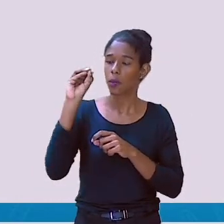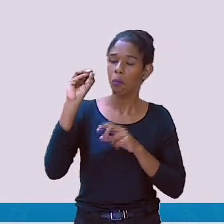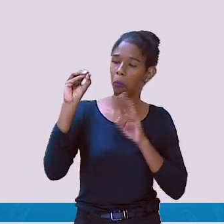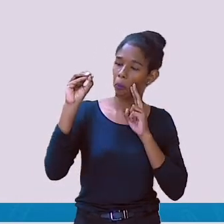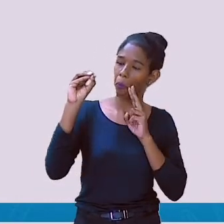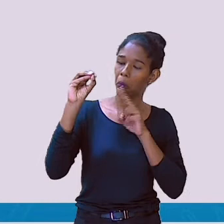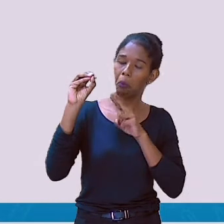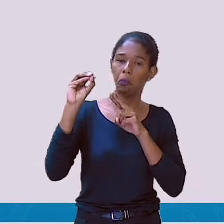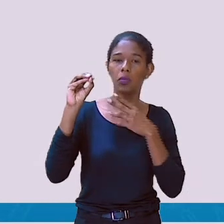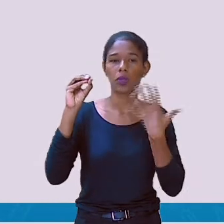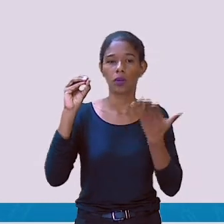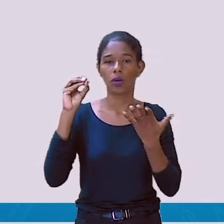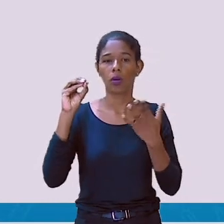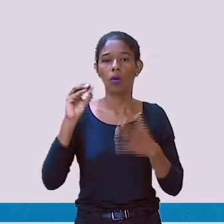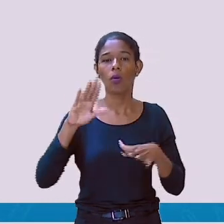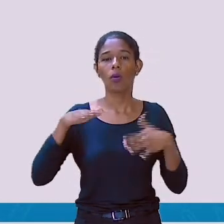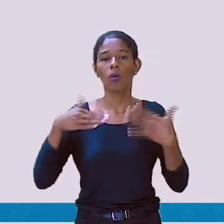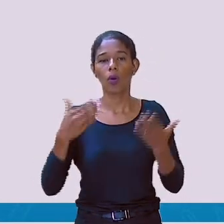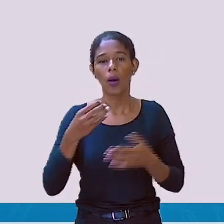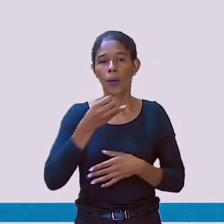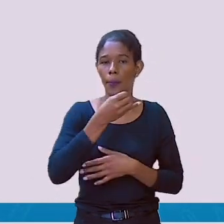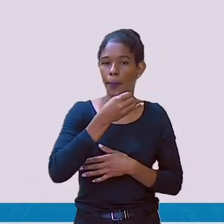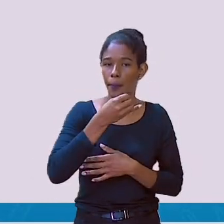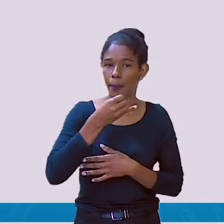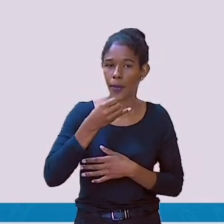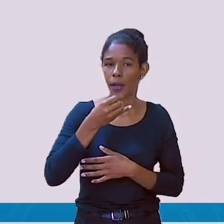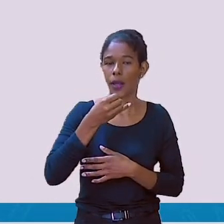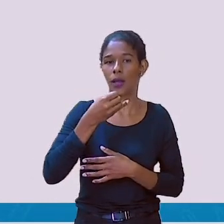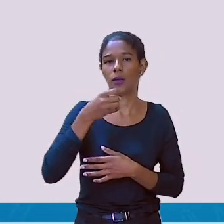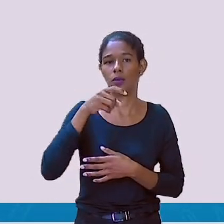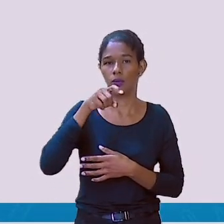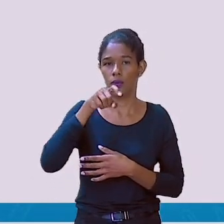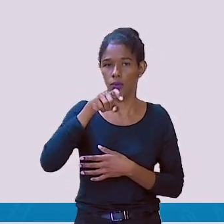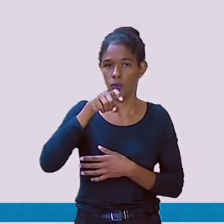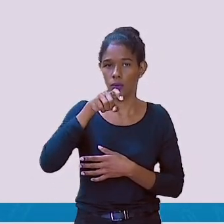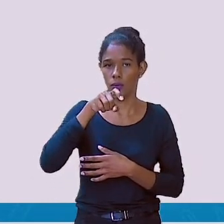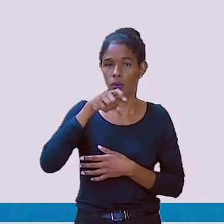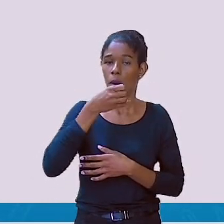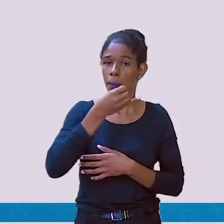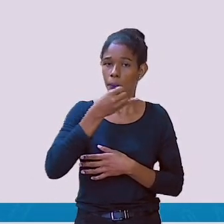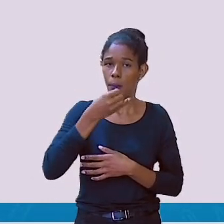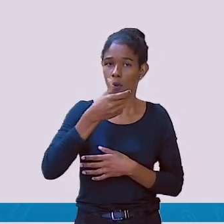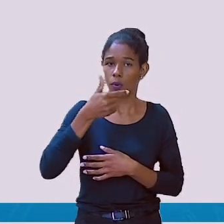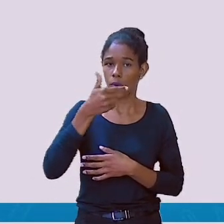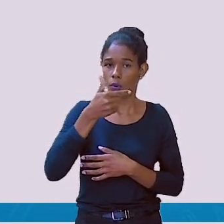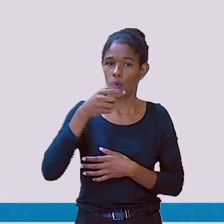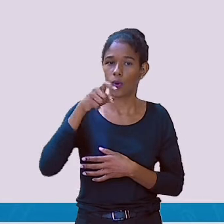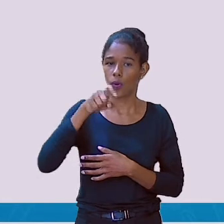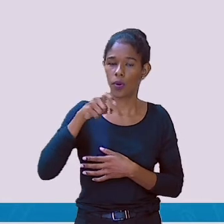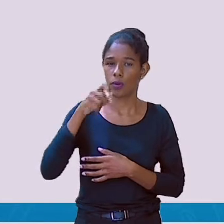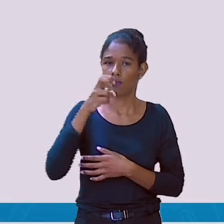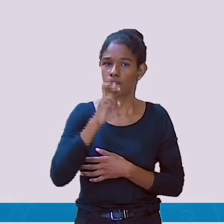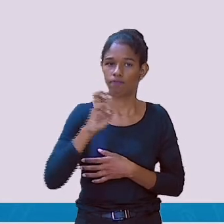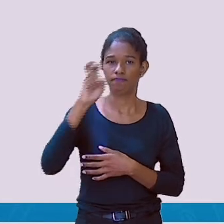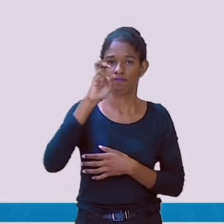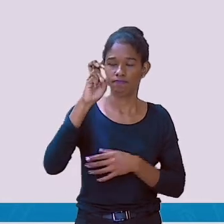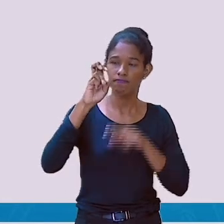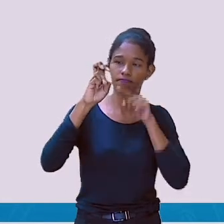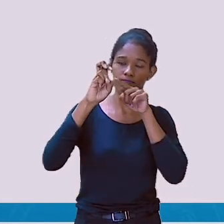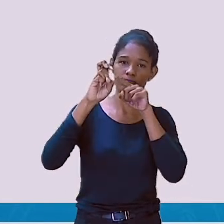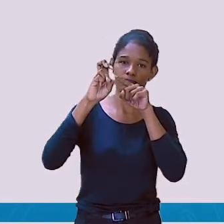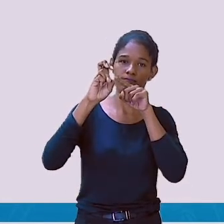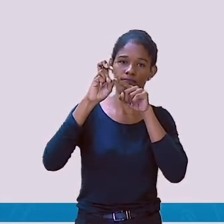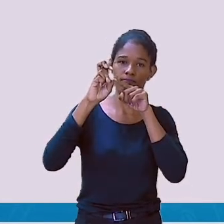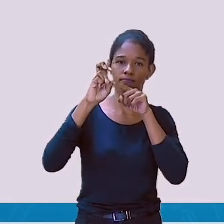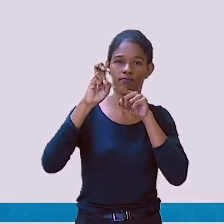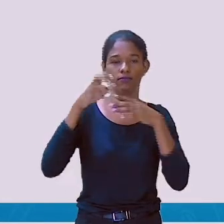monômio de maior grau? Menos 2x elevado à quinta potência. Não é isso?